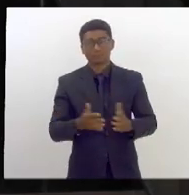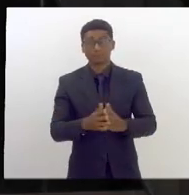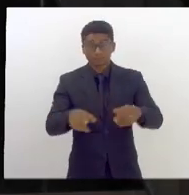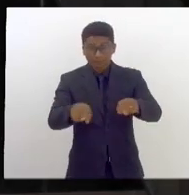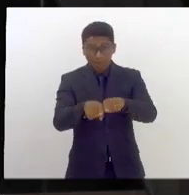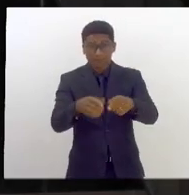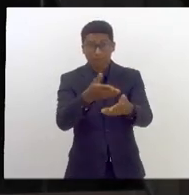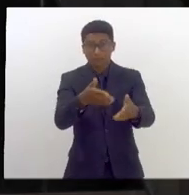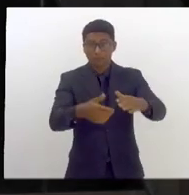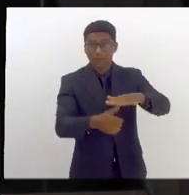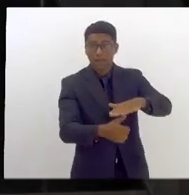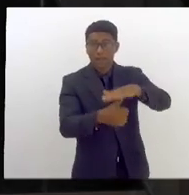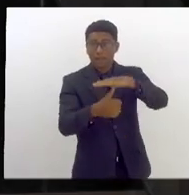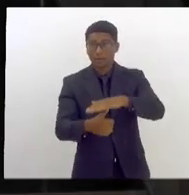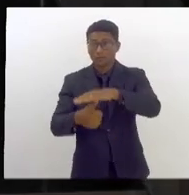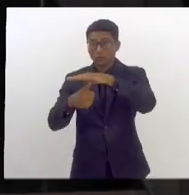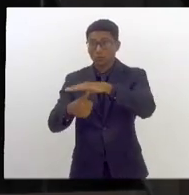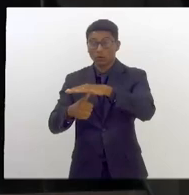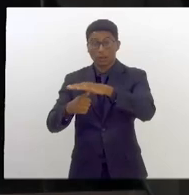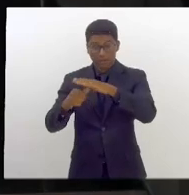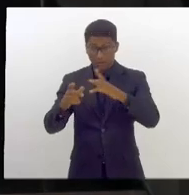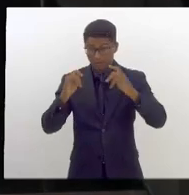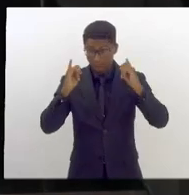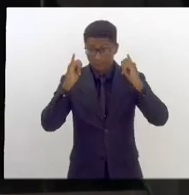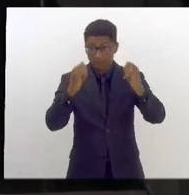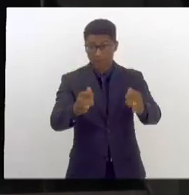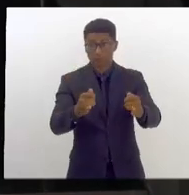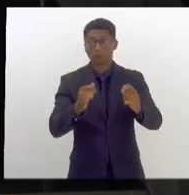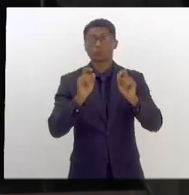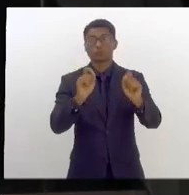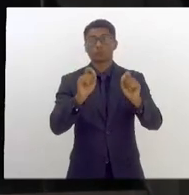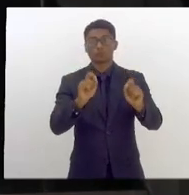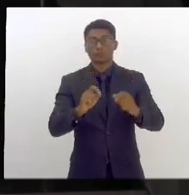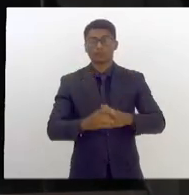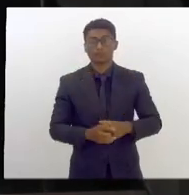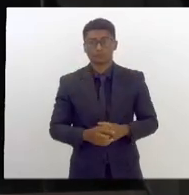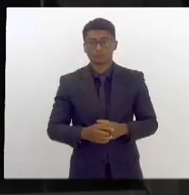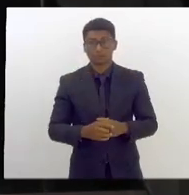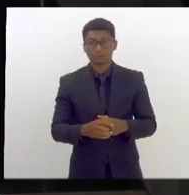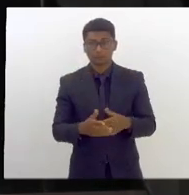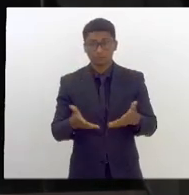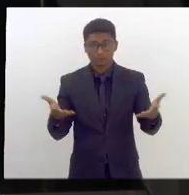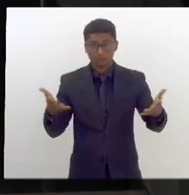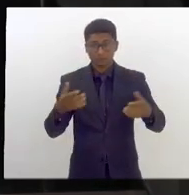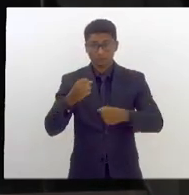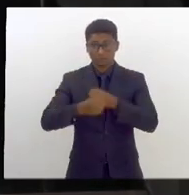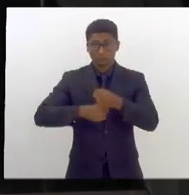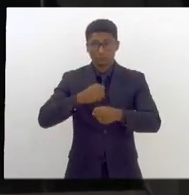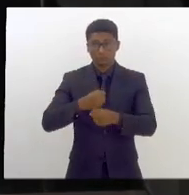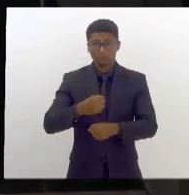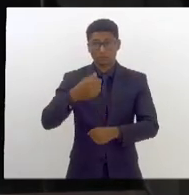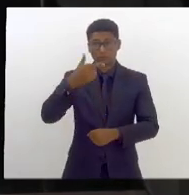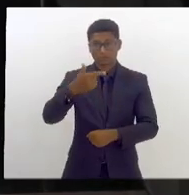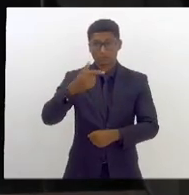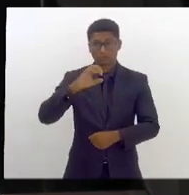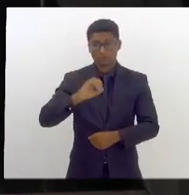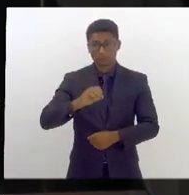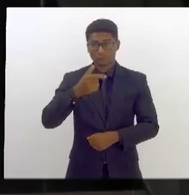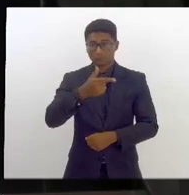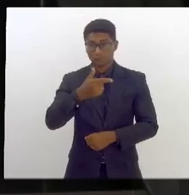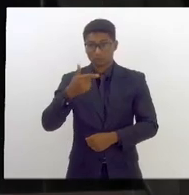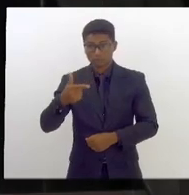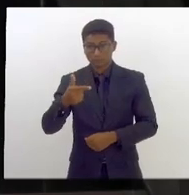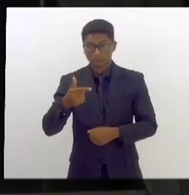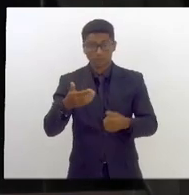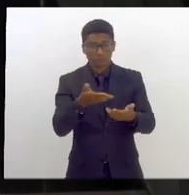se é que tem direito de falar isso para eles que tenham nesta reta final do ano de 2022 tem um